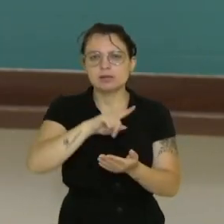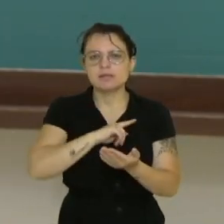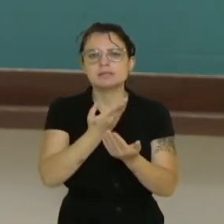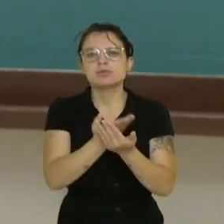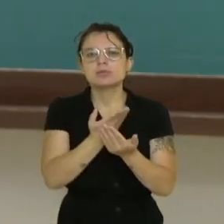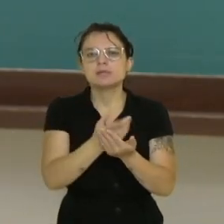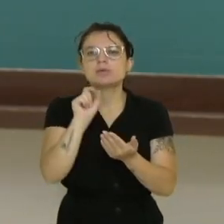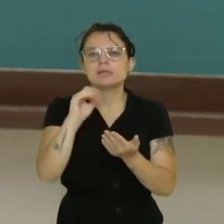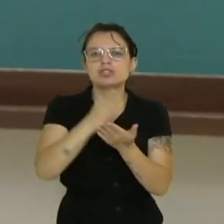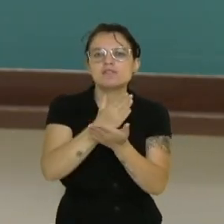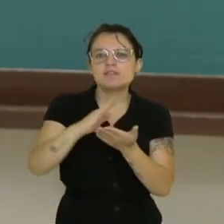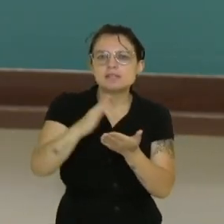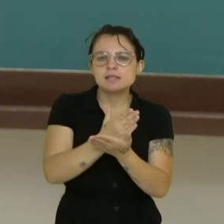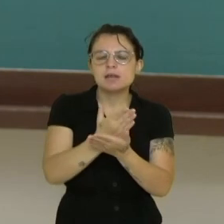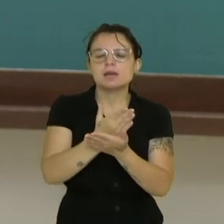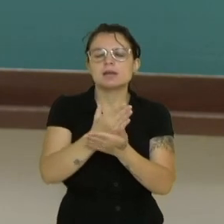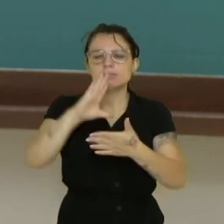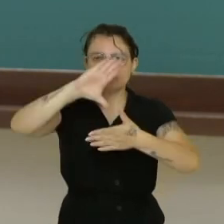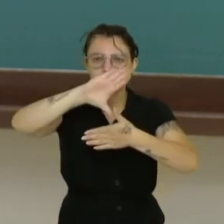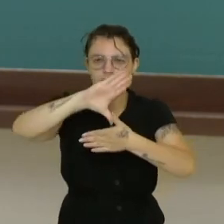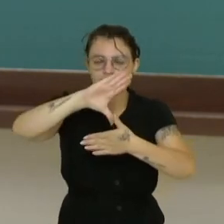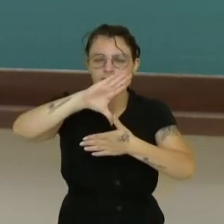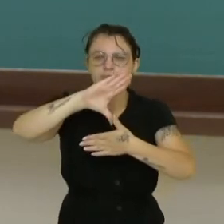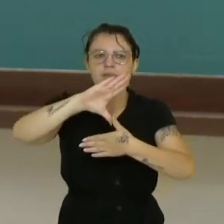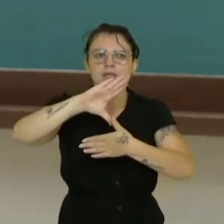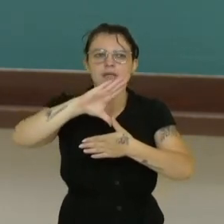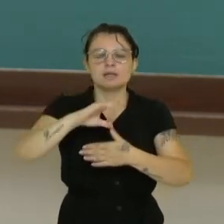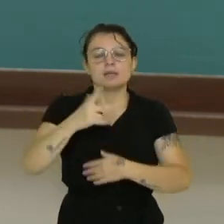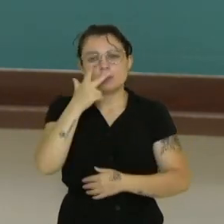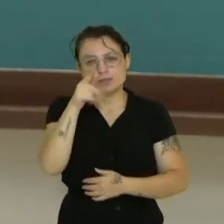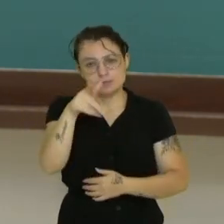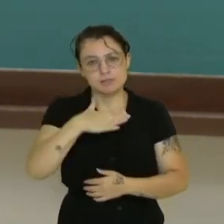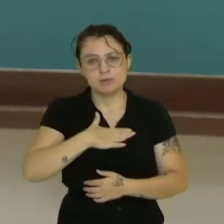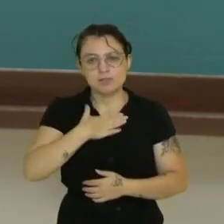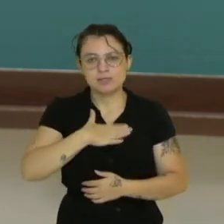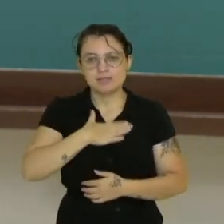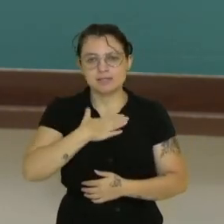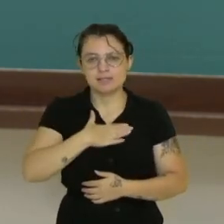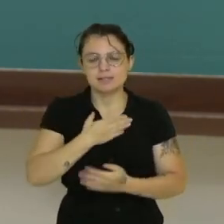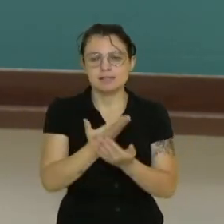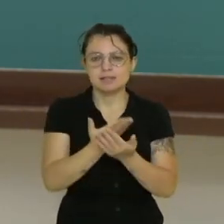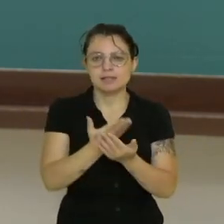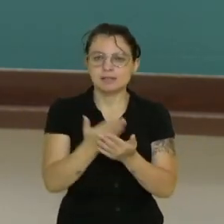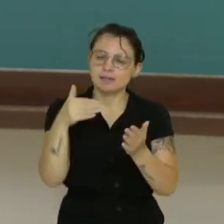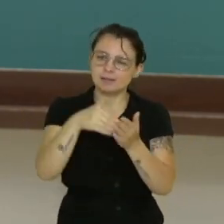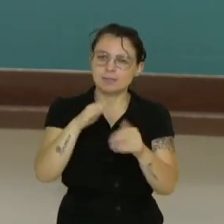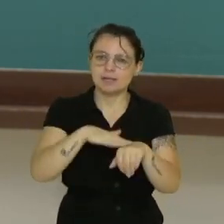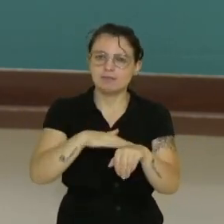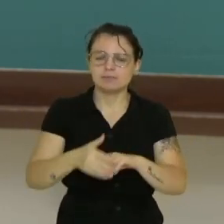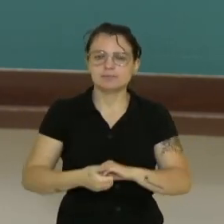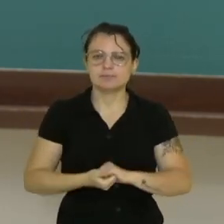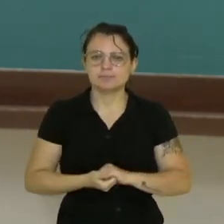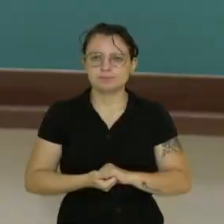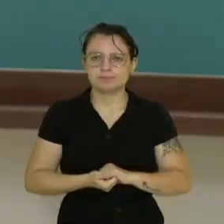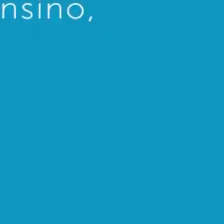sobre as divisões do continente americano. Eu espero que vocês tenham gostado da aula e até breve!